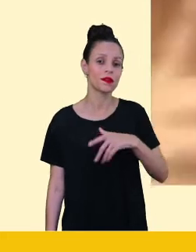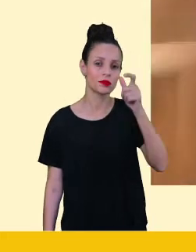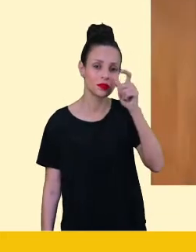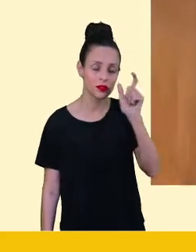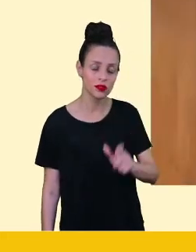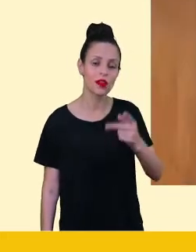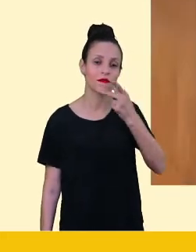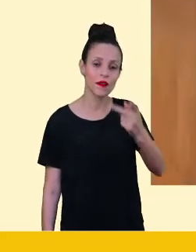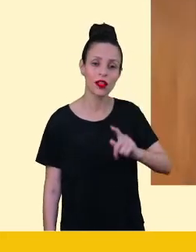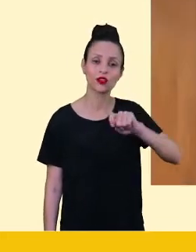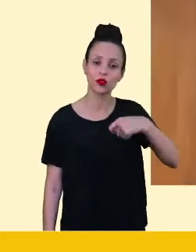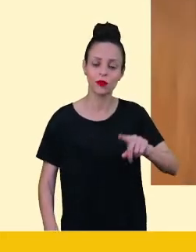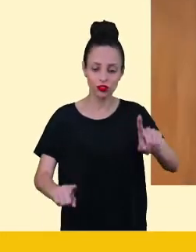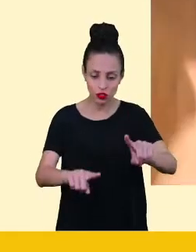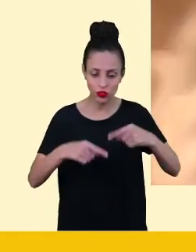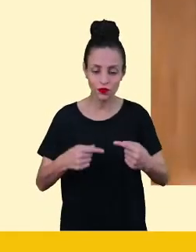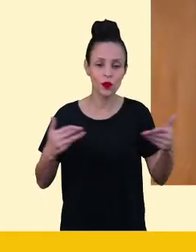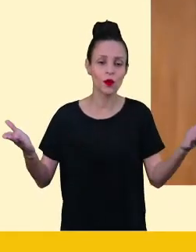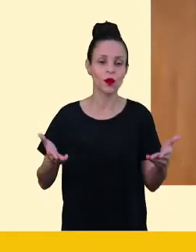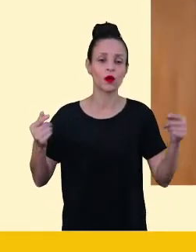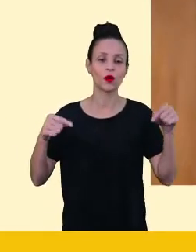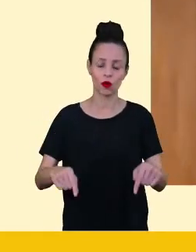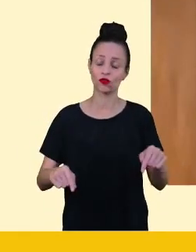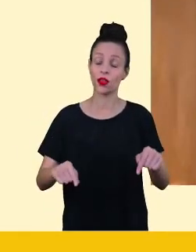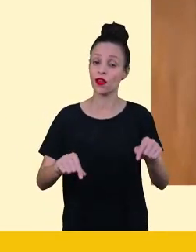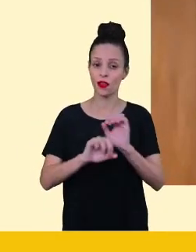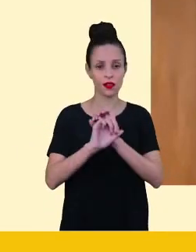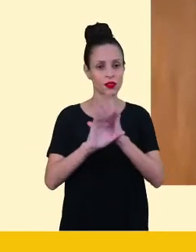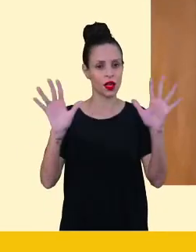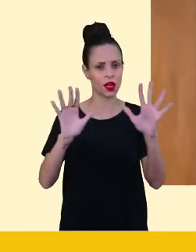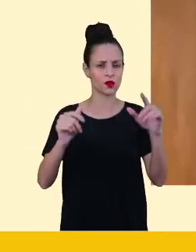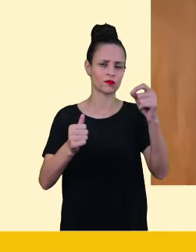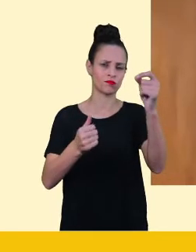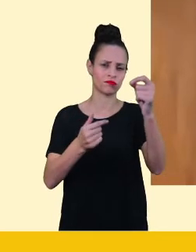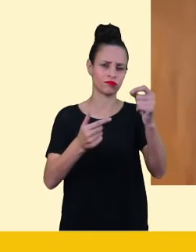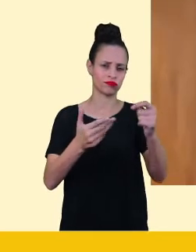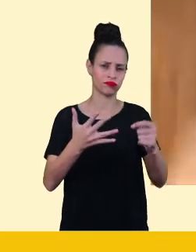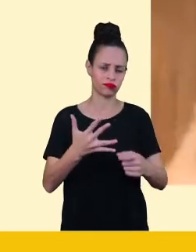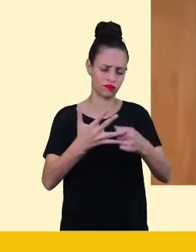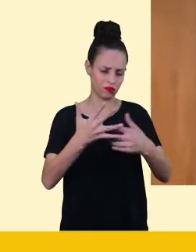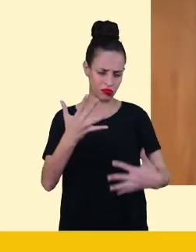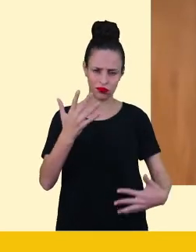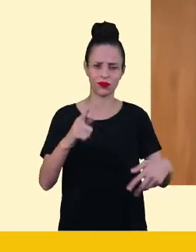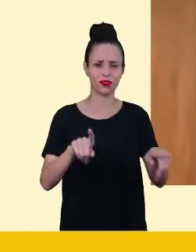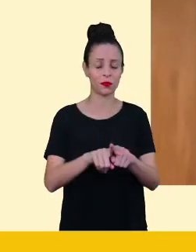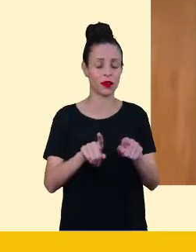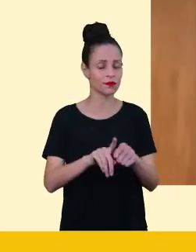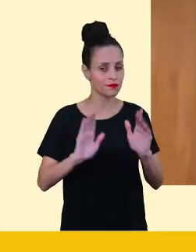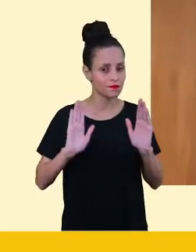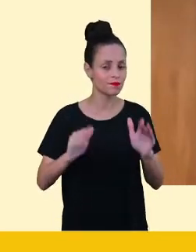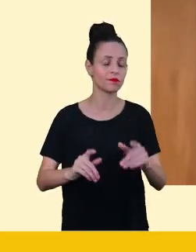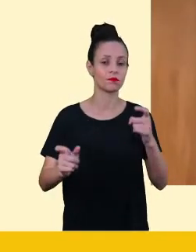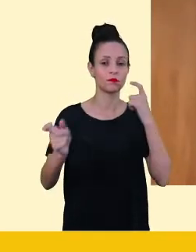quase mais interessados em falar dos desafios do presente, que são evidentemente imensos e que eles estavam a todo momento